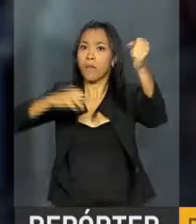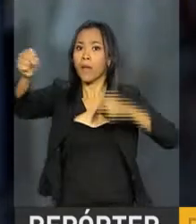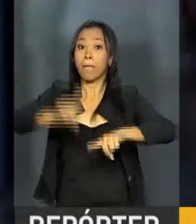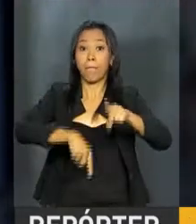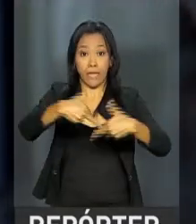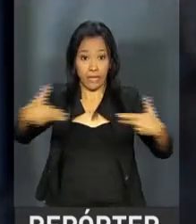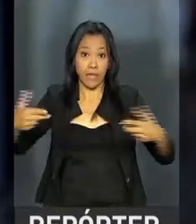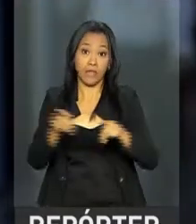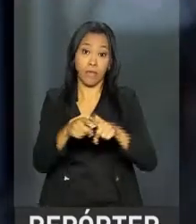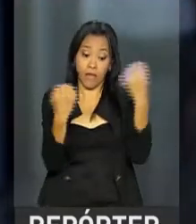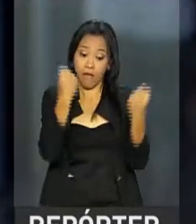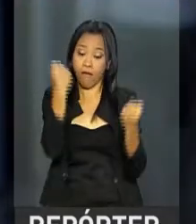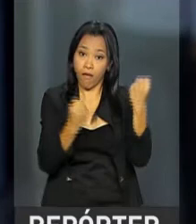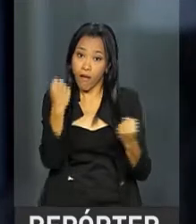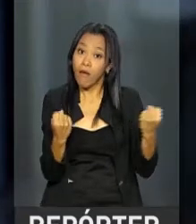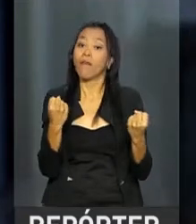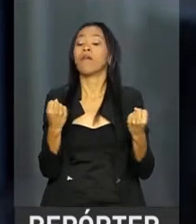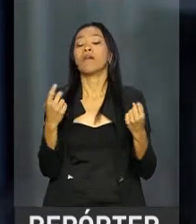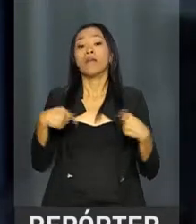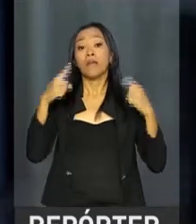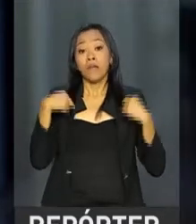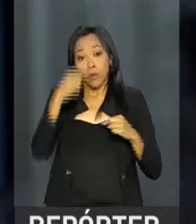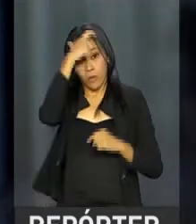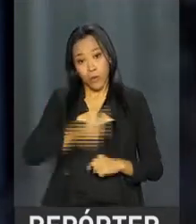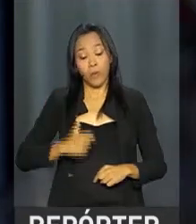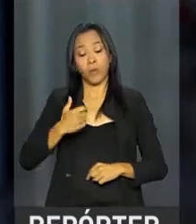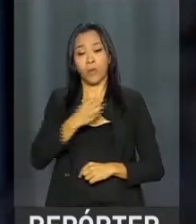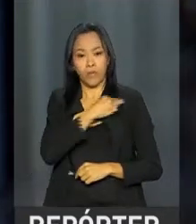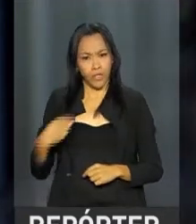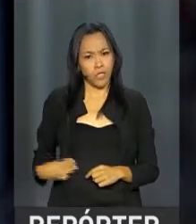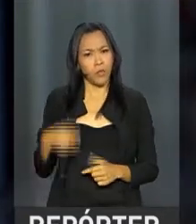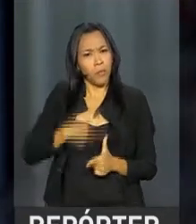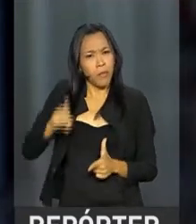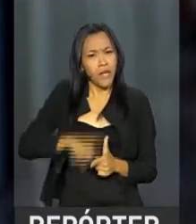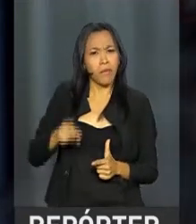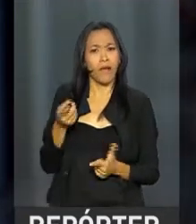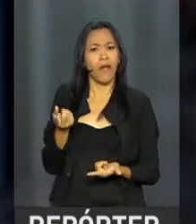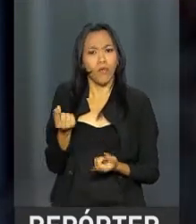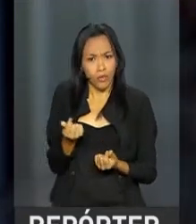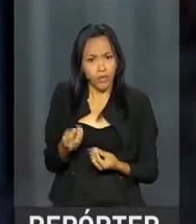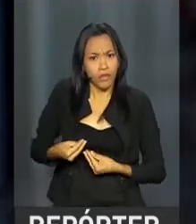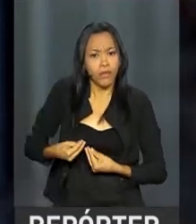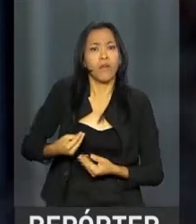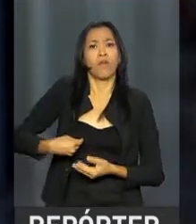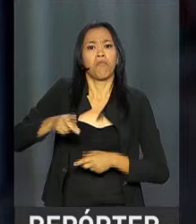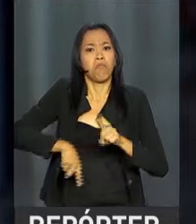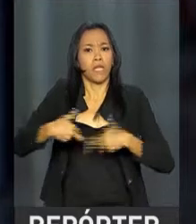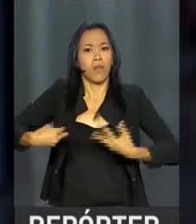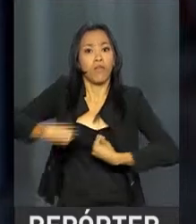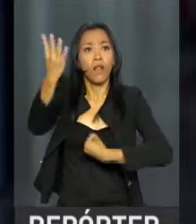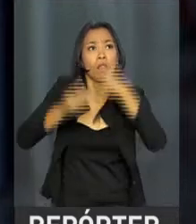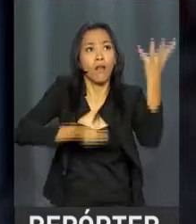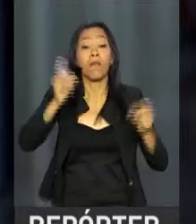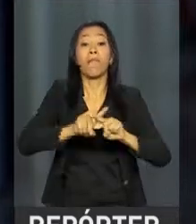para o transporte de presos. Para Torquato Jardim, o problema não são os recursos que foram disponibilizados, mas a falta